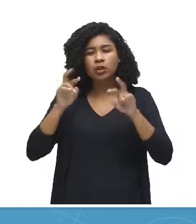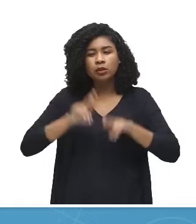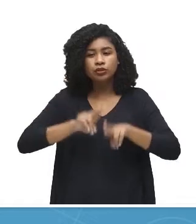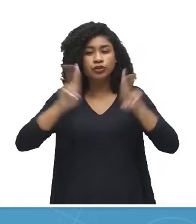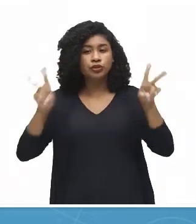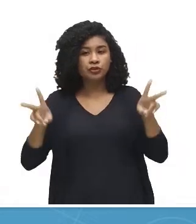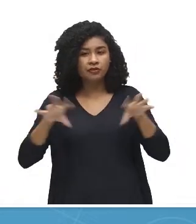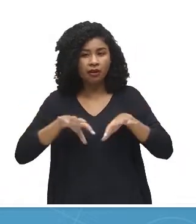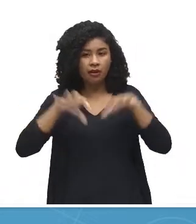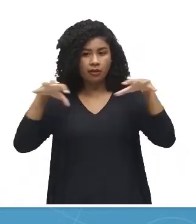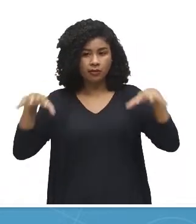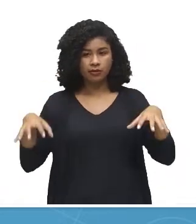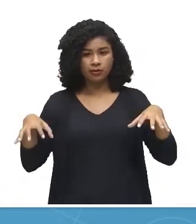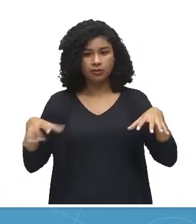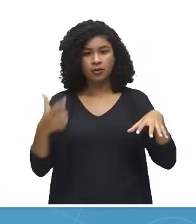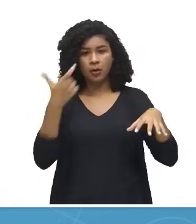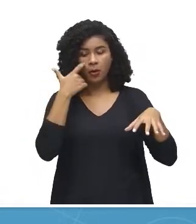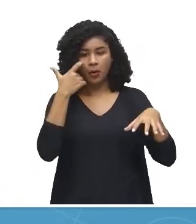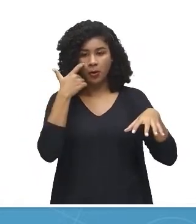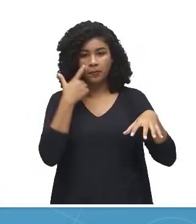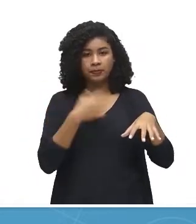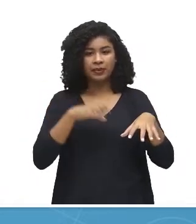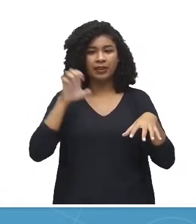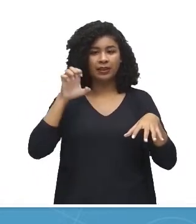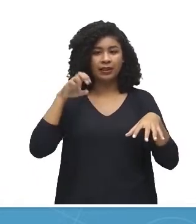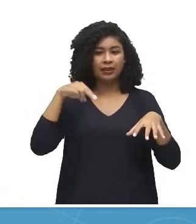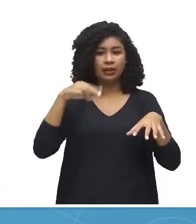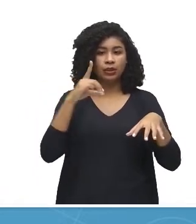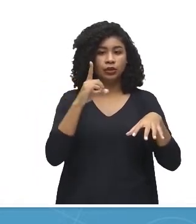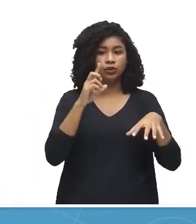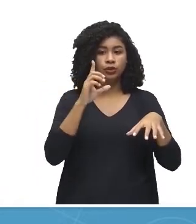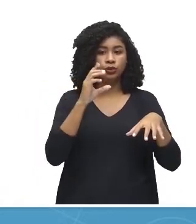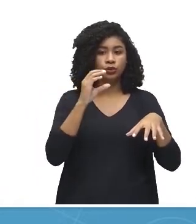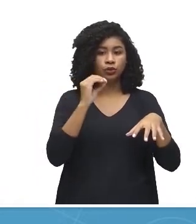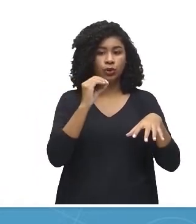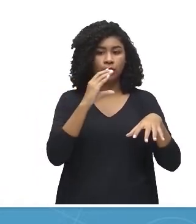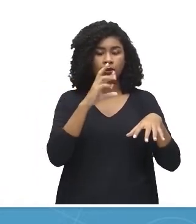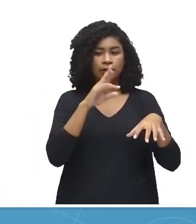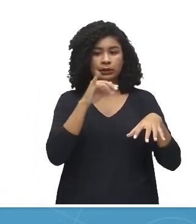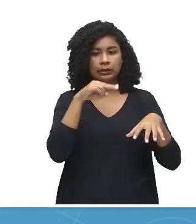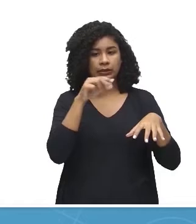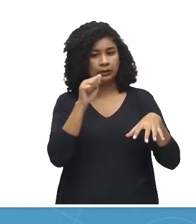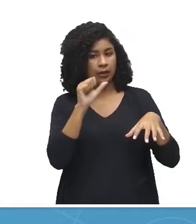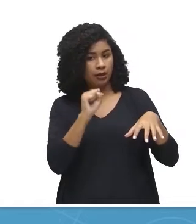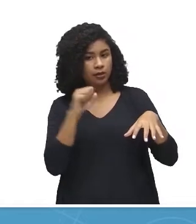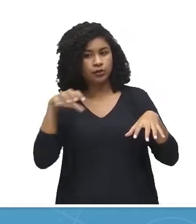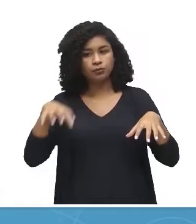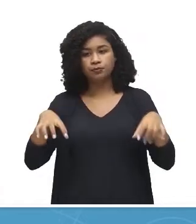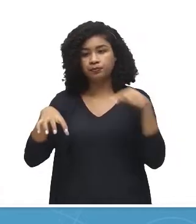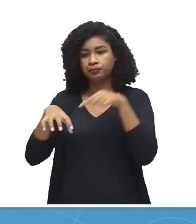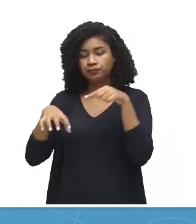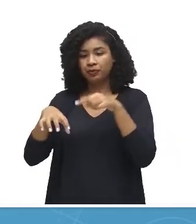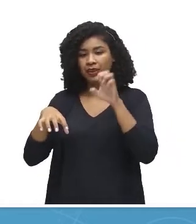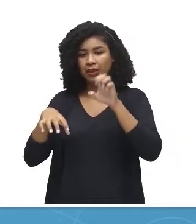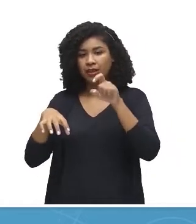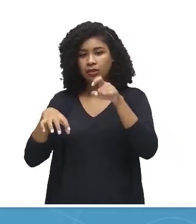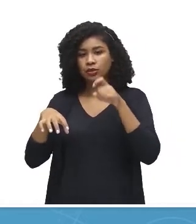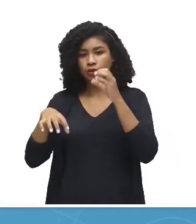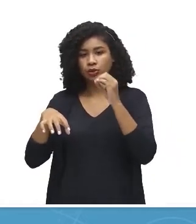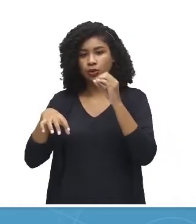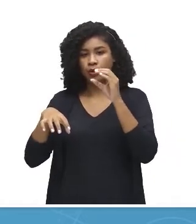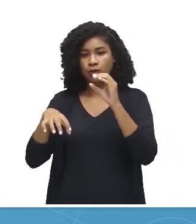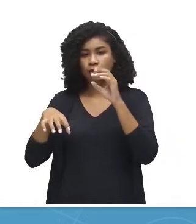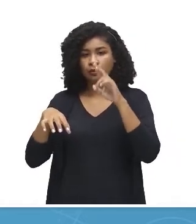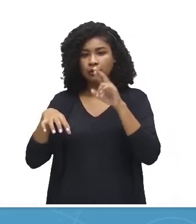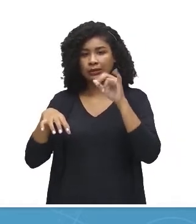são chamadas de endócrinas e exócrinas. Então, a gente tem aqui as glândulas endócrinas,